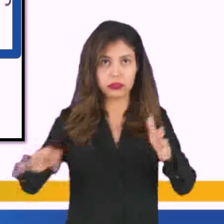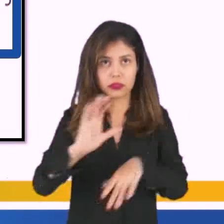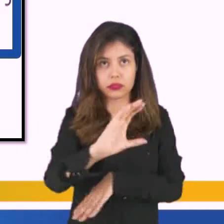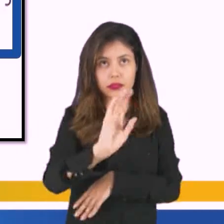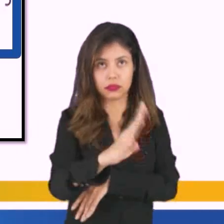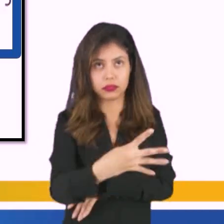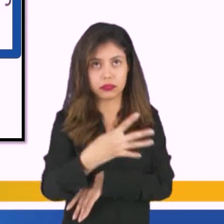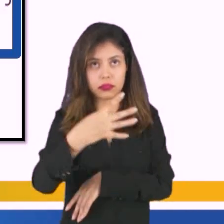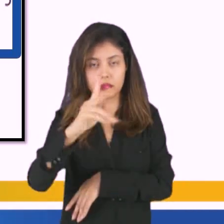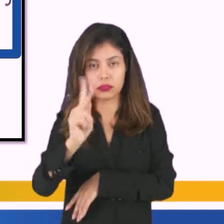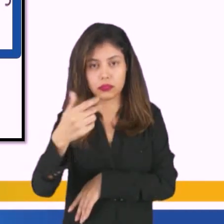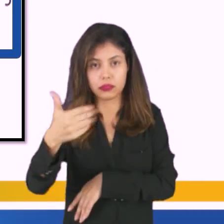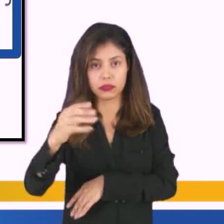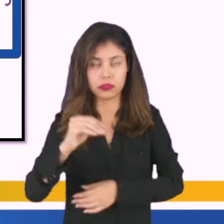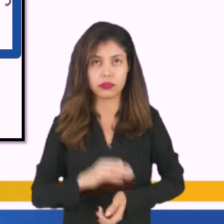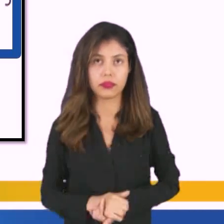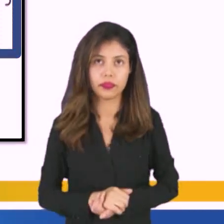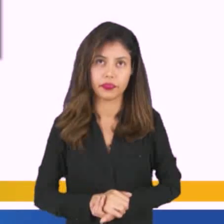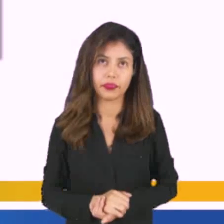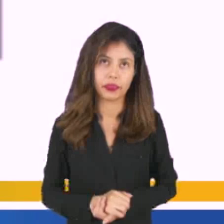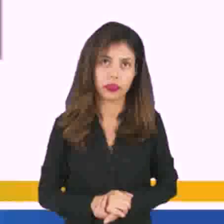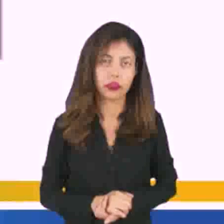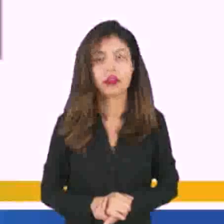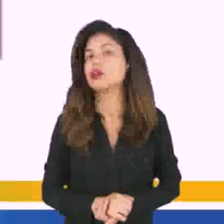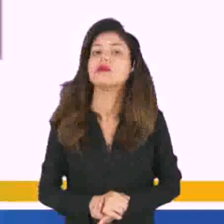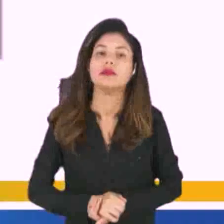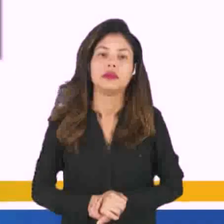mesma quantidade de carbono e hidrogênio.